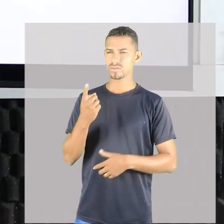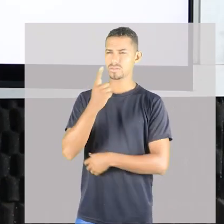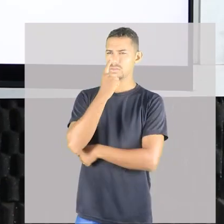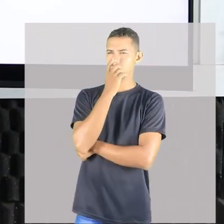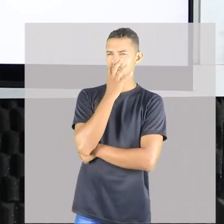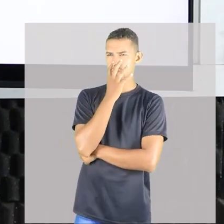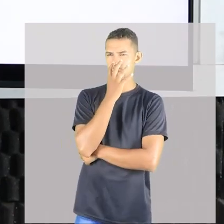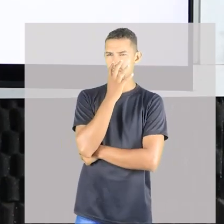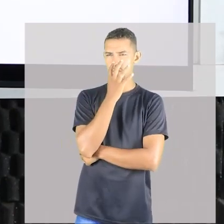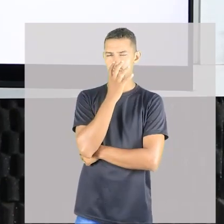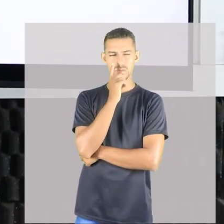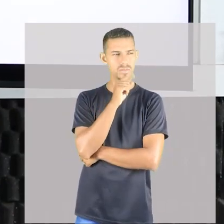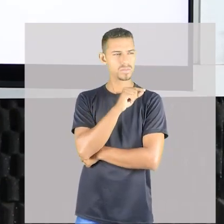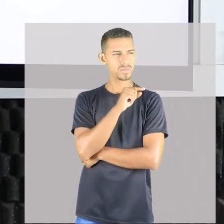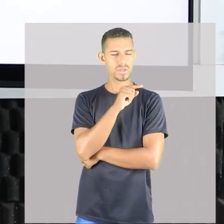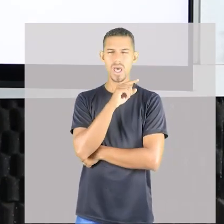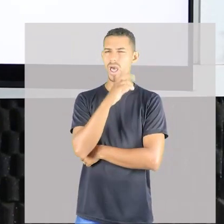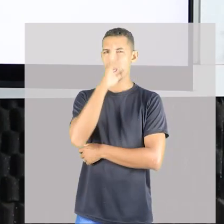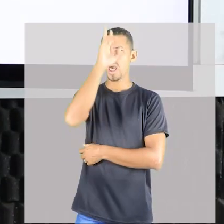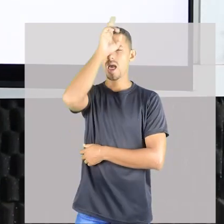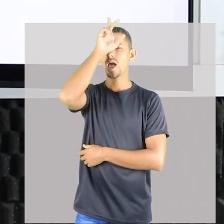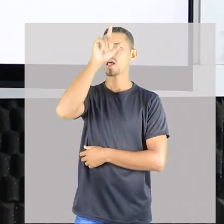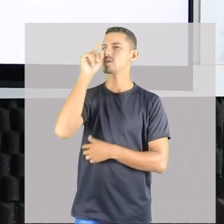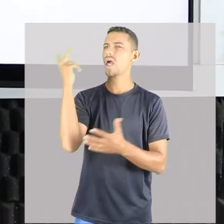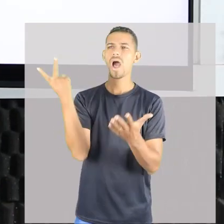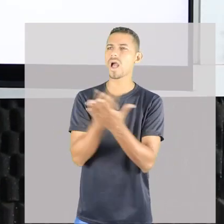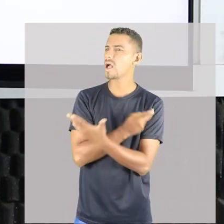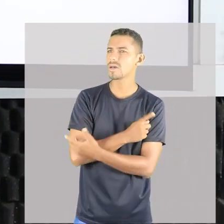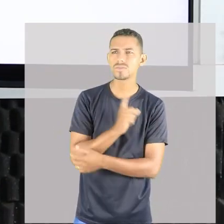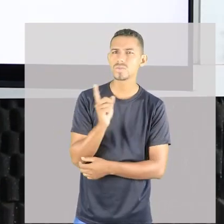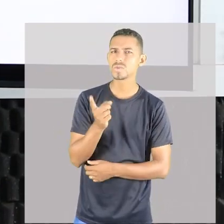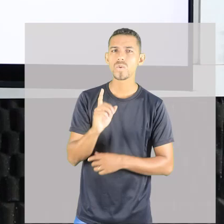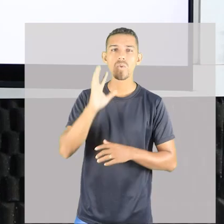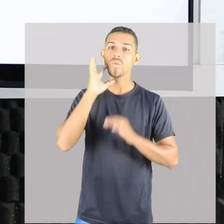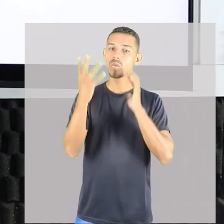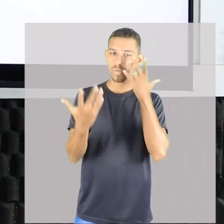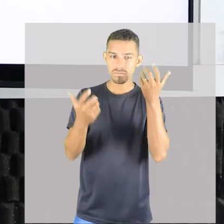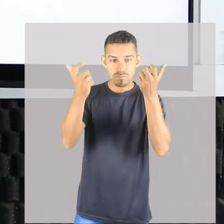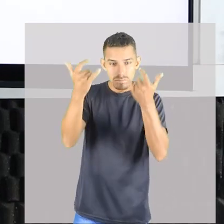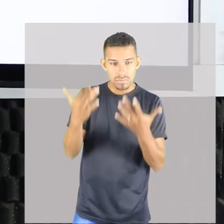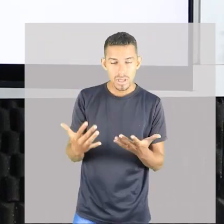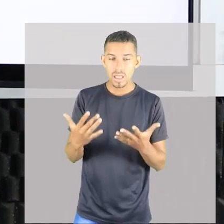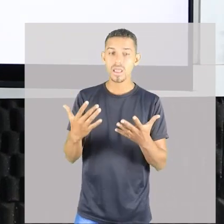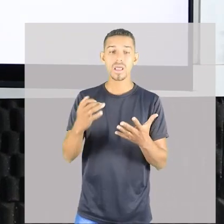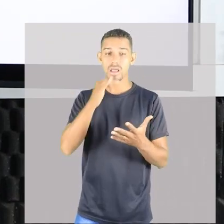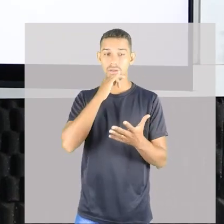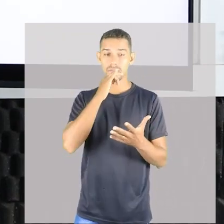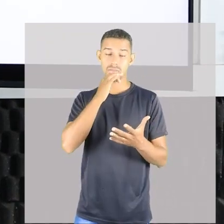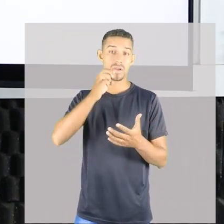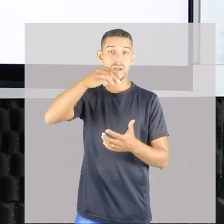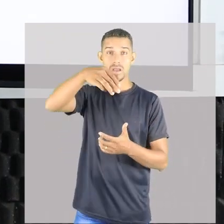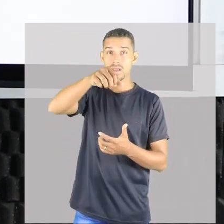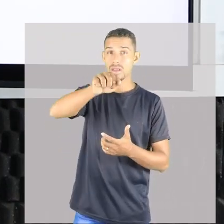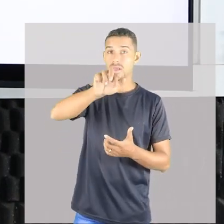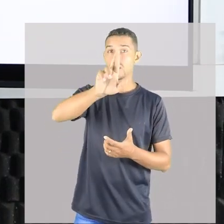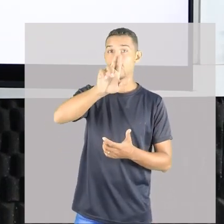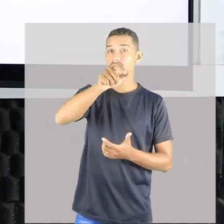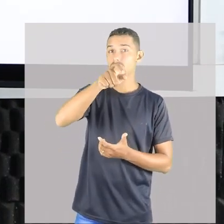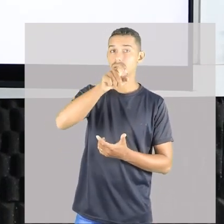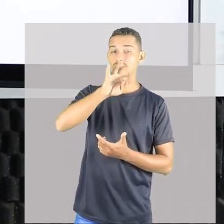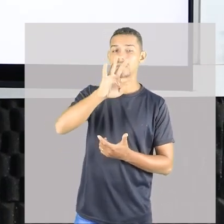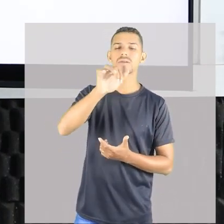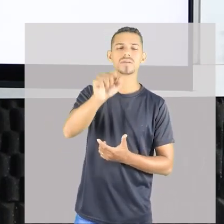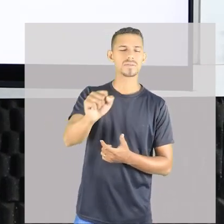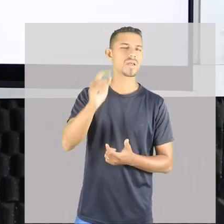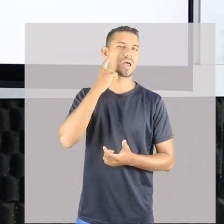aí marxista, né, que trata sobre, né, muita gente, claro, fala do Marx como se fosse alguém que fosse